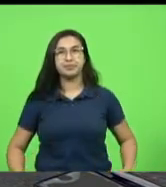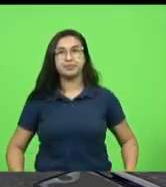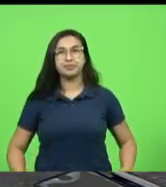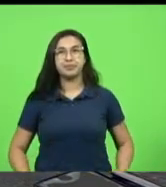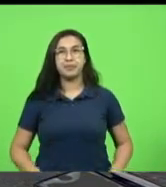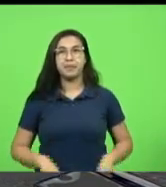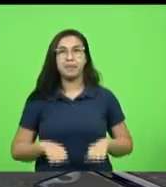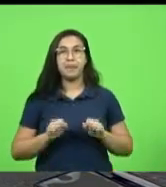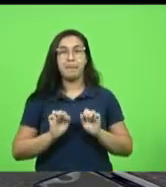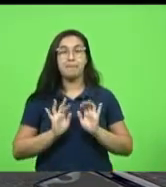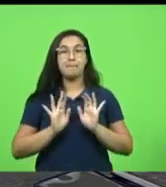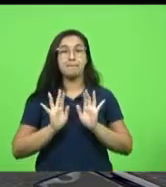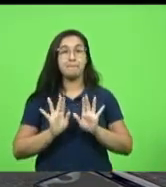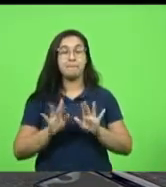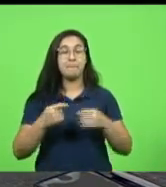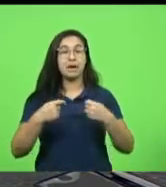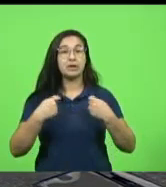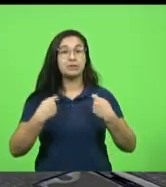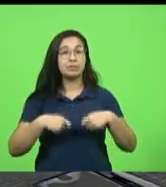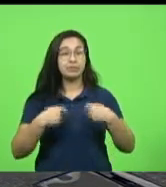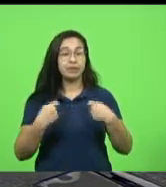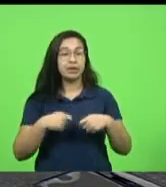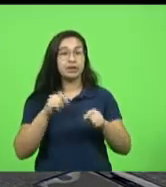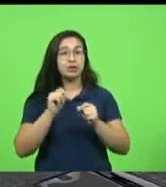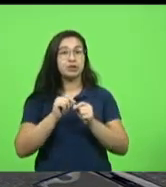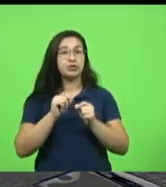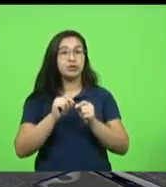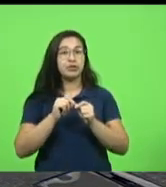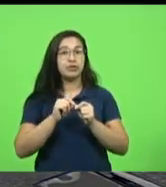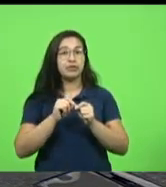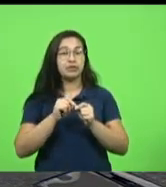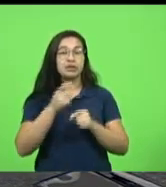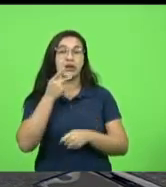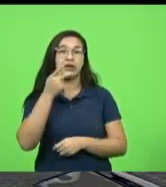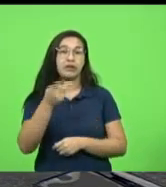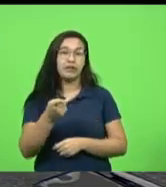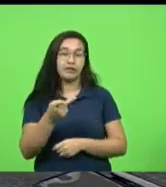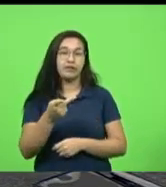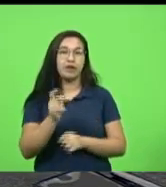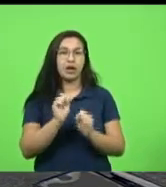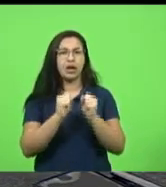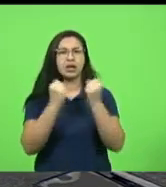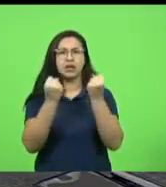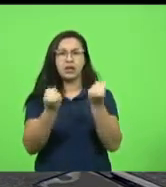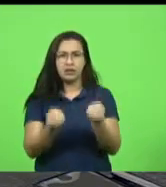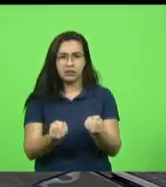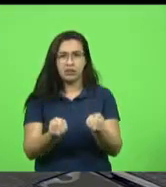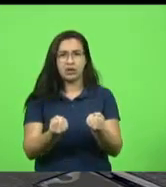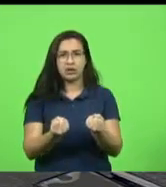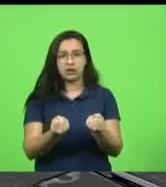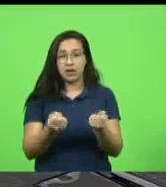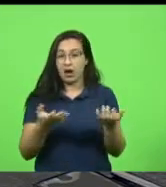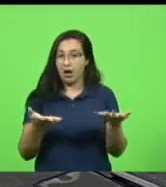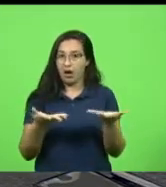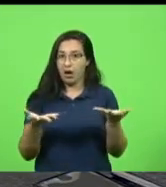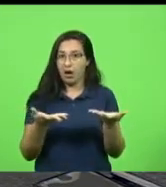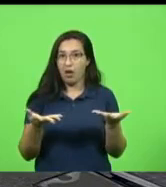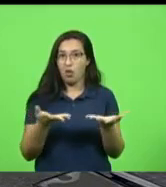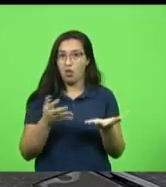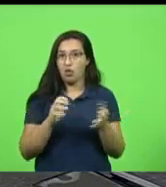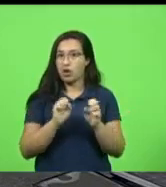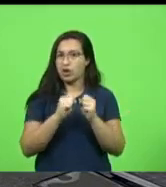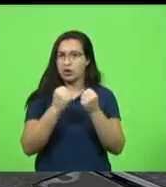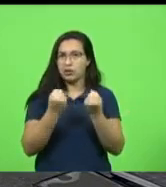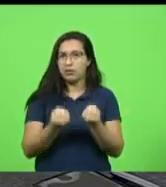Mas eu preciso fazer também, a exemplo de tantos colegas, a defesa, não estou nesse momento aqui fazendo a